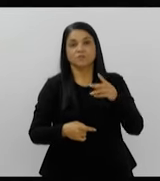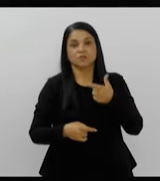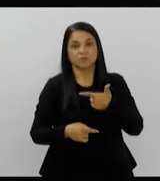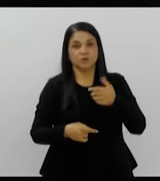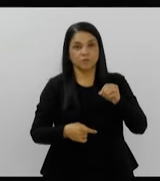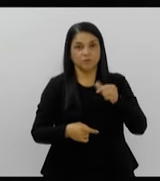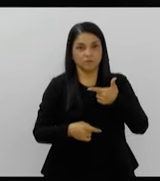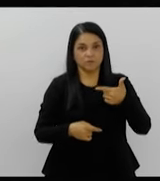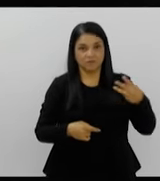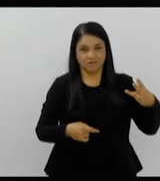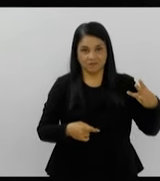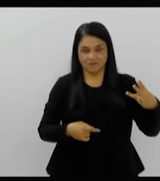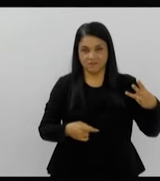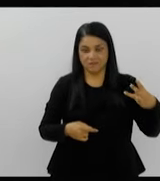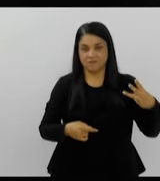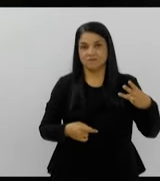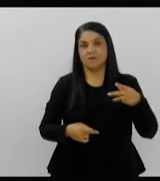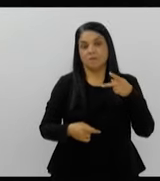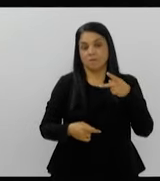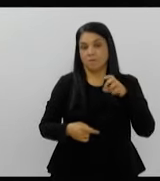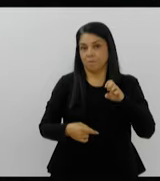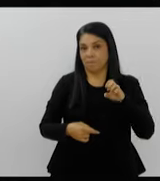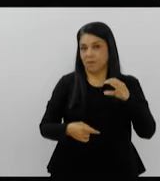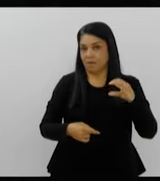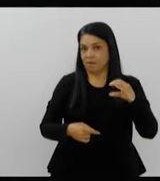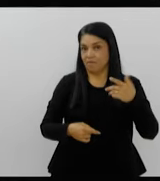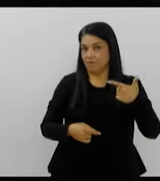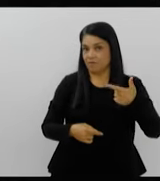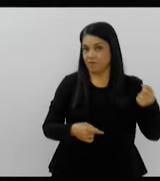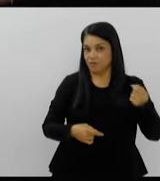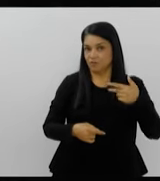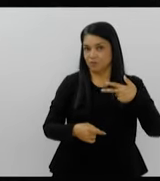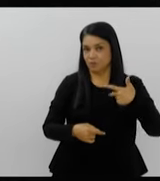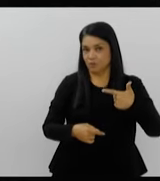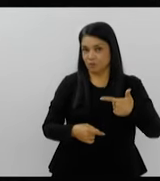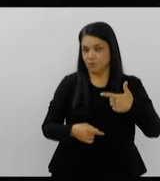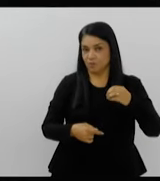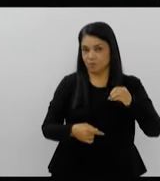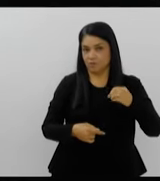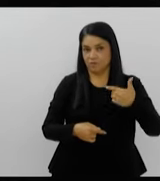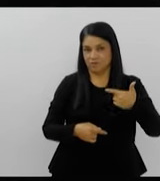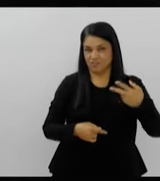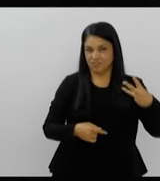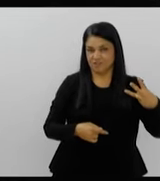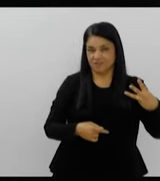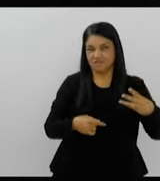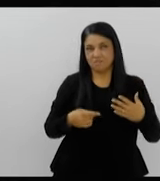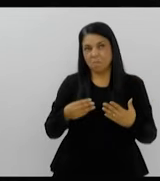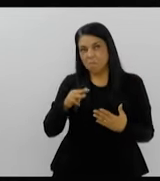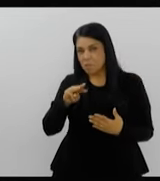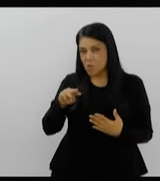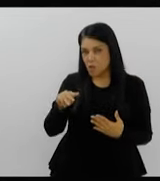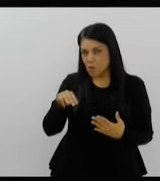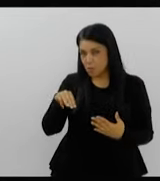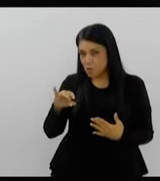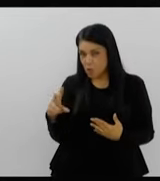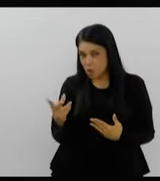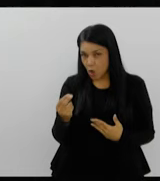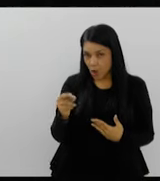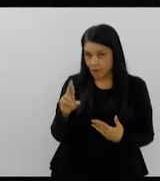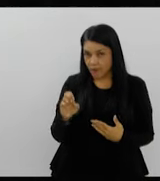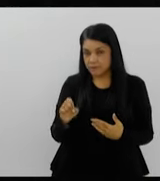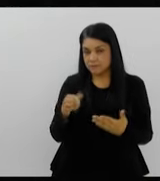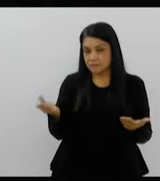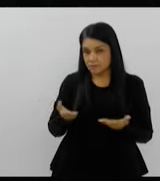2003, a PEC 20 de 2003, passou de poucos milhões para hoje, no exercício